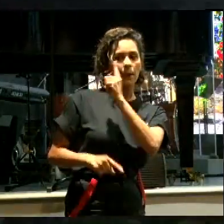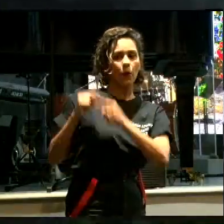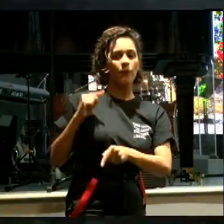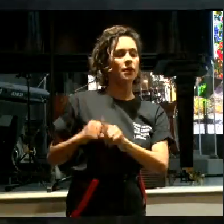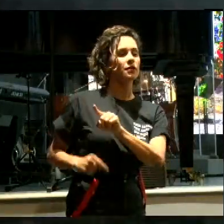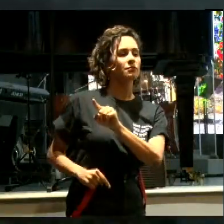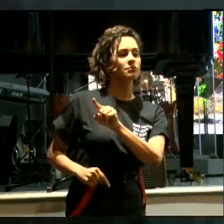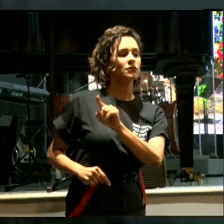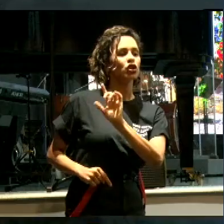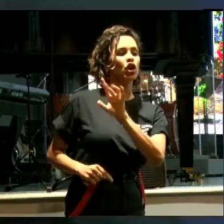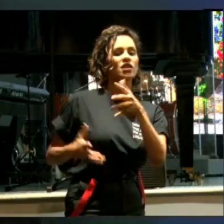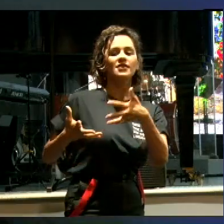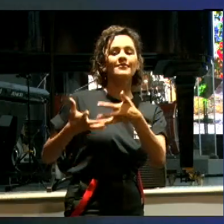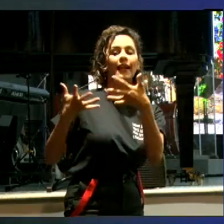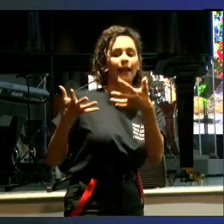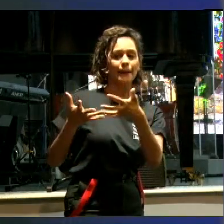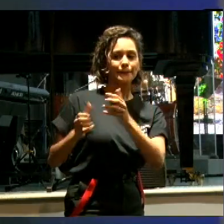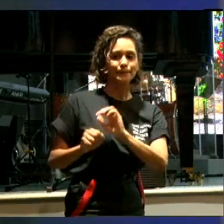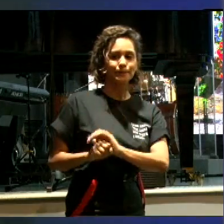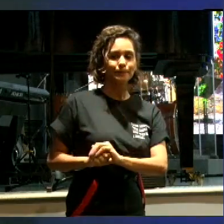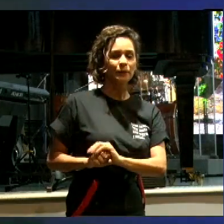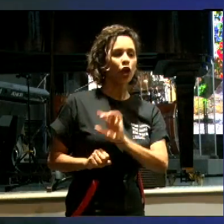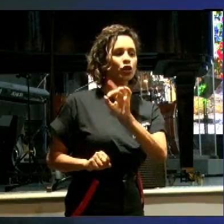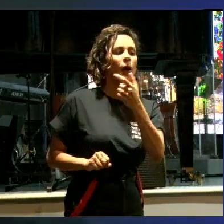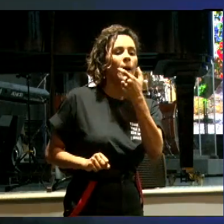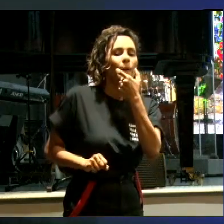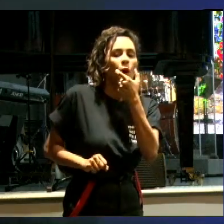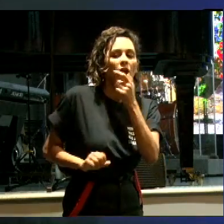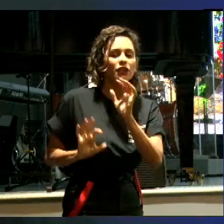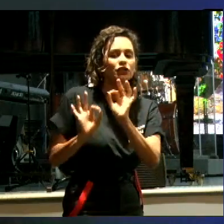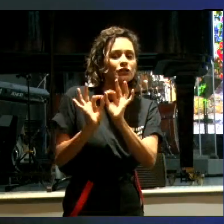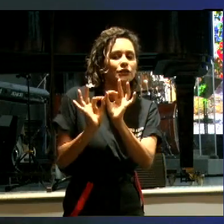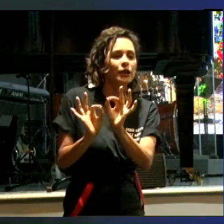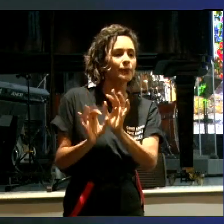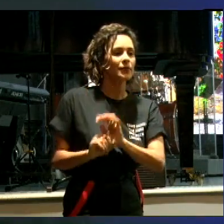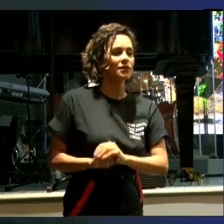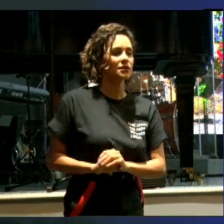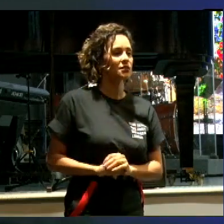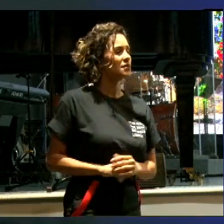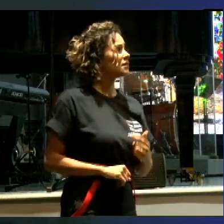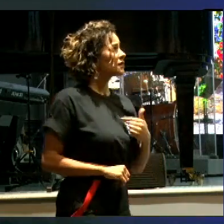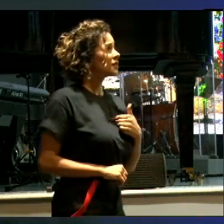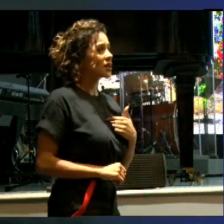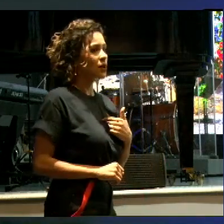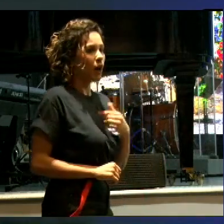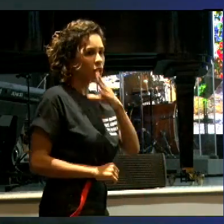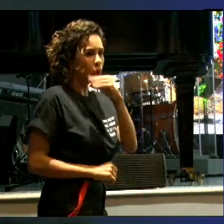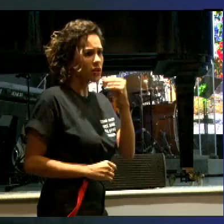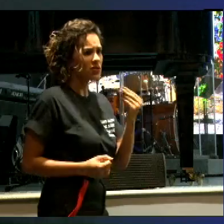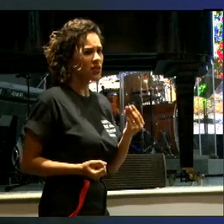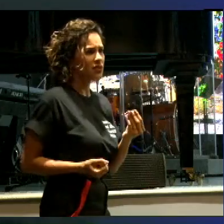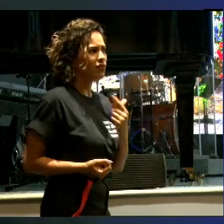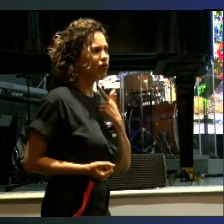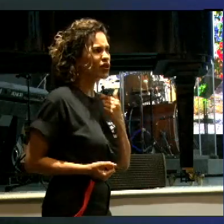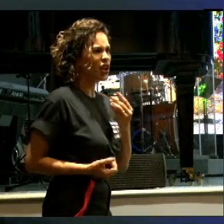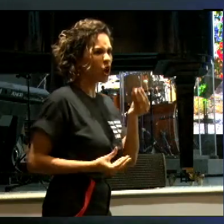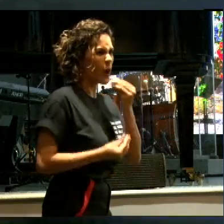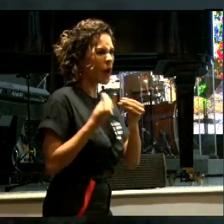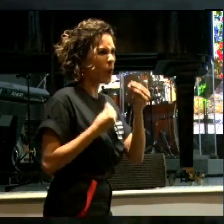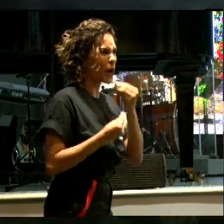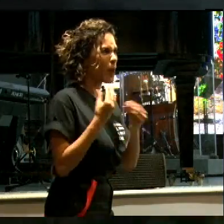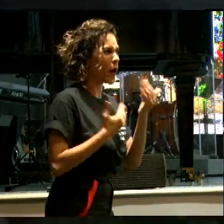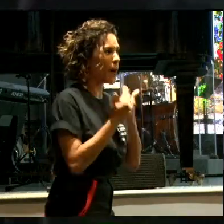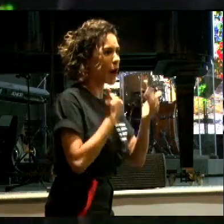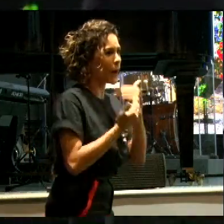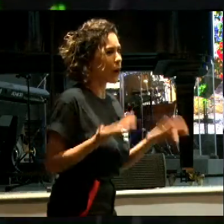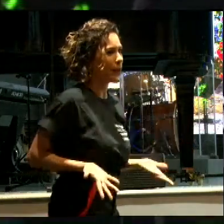salada. Salada à vontade. E eu, adolescente, eu queria comer. Tinha um dragão